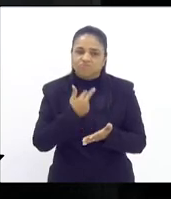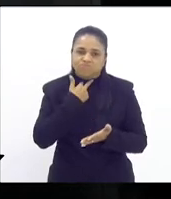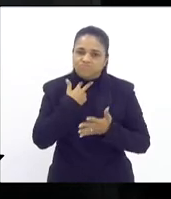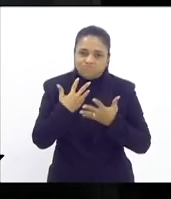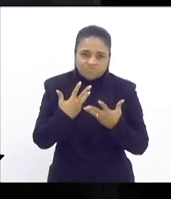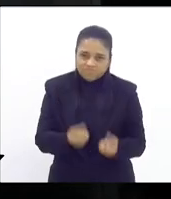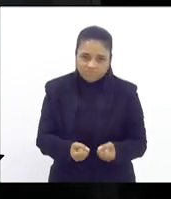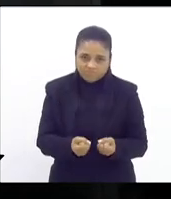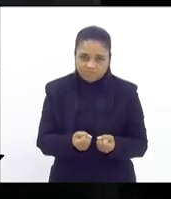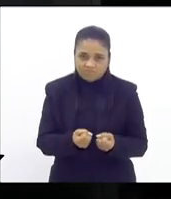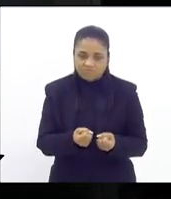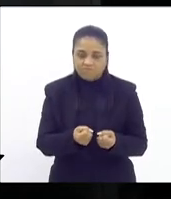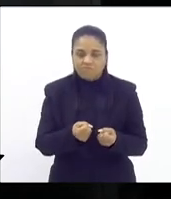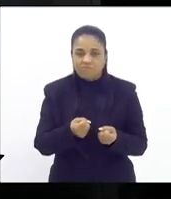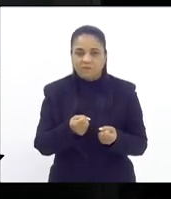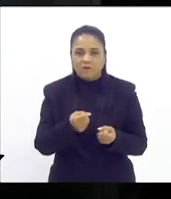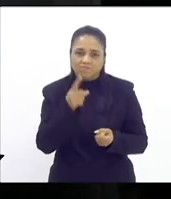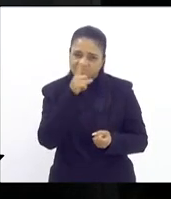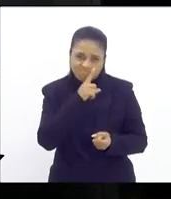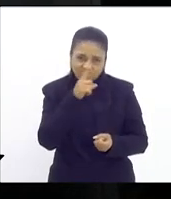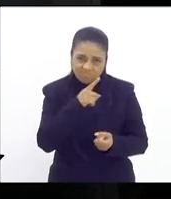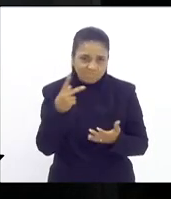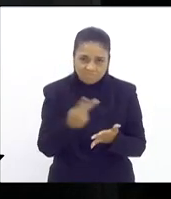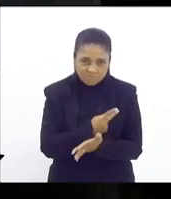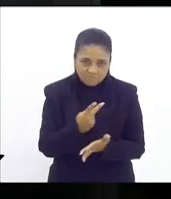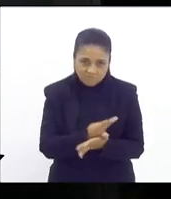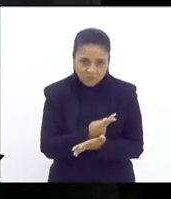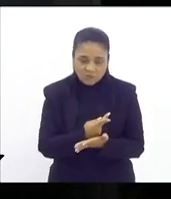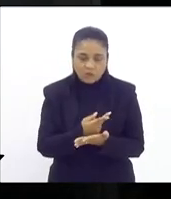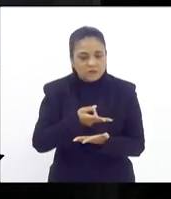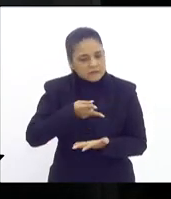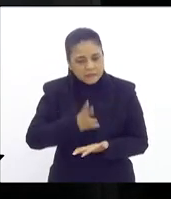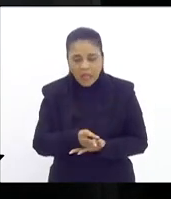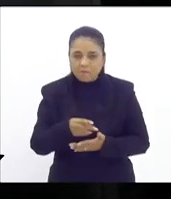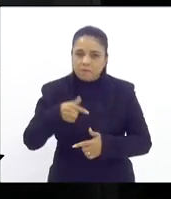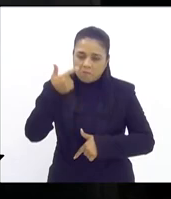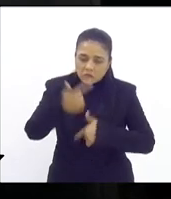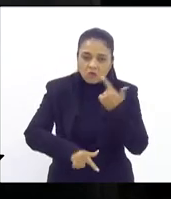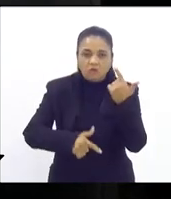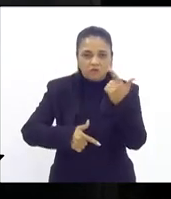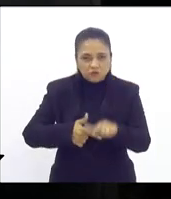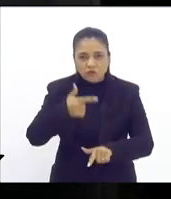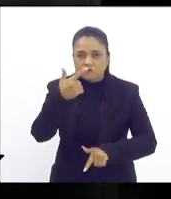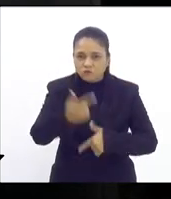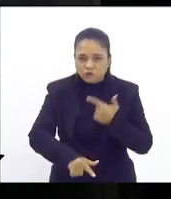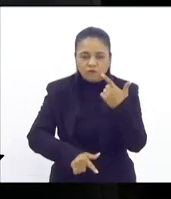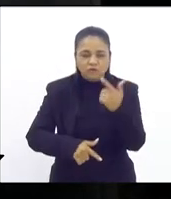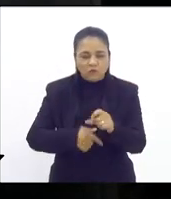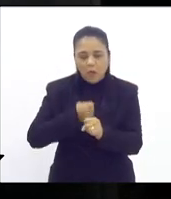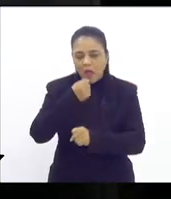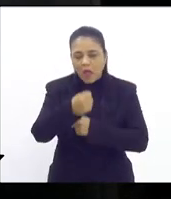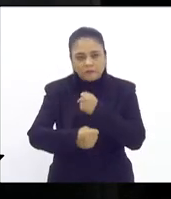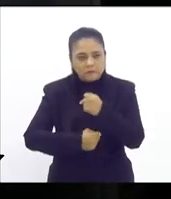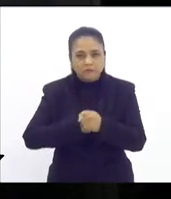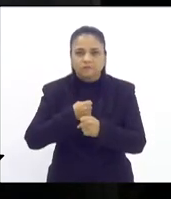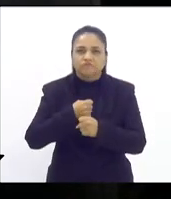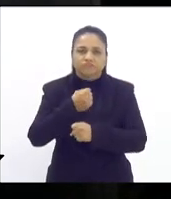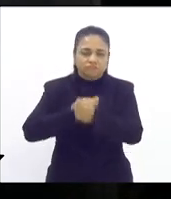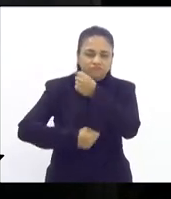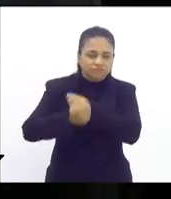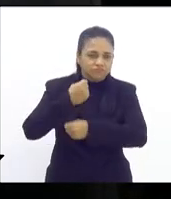se deslize o que eles comete toda vez não só agora esse ano entendeu esses anos são vários anos passado